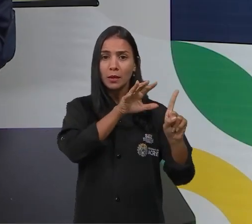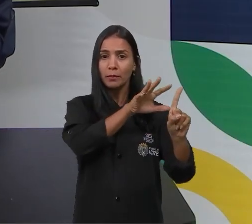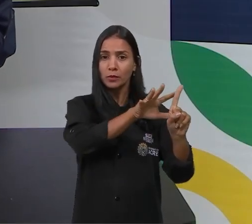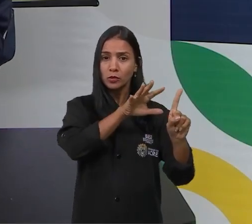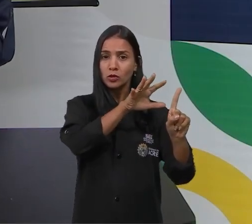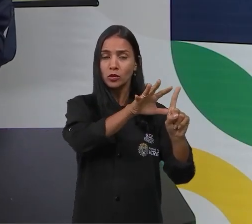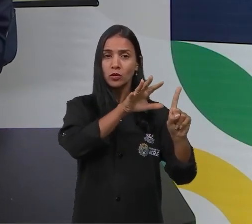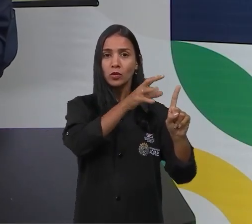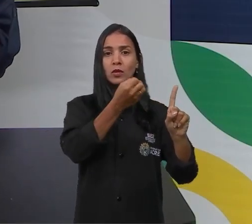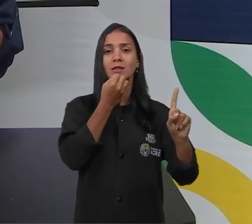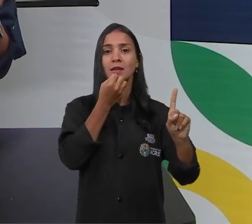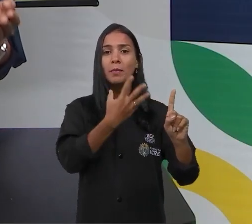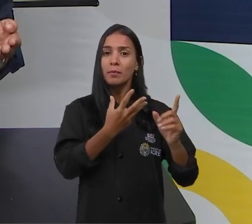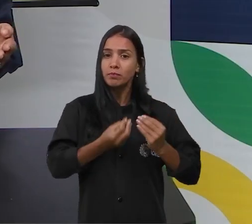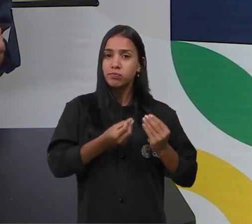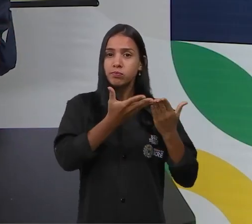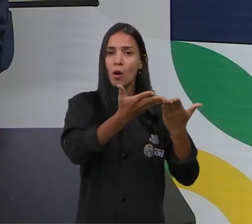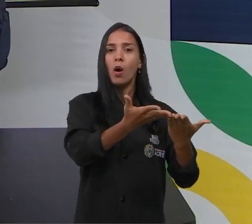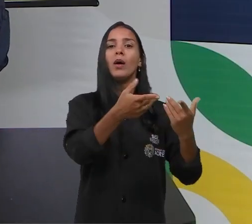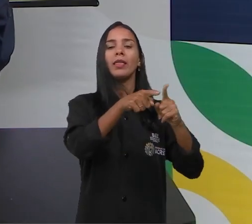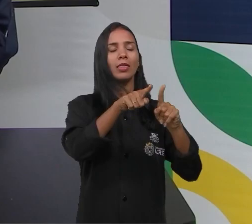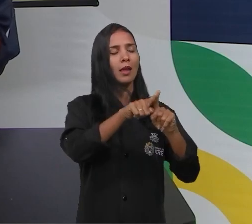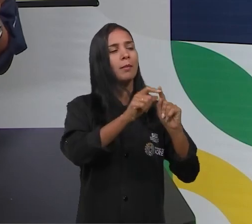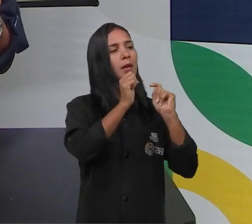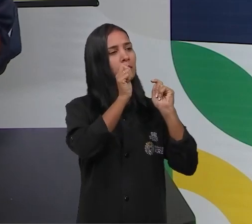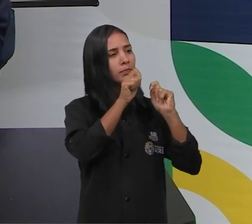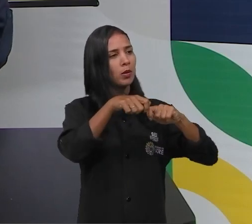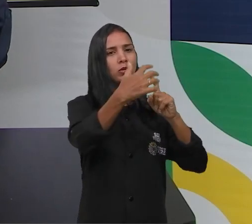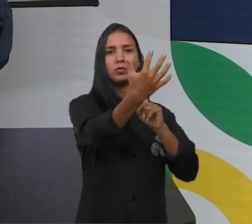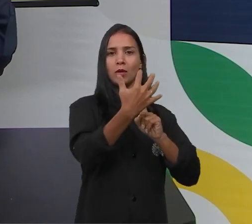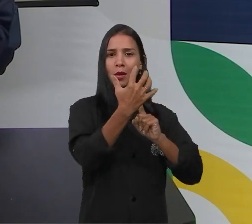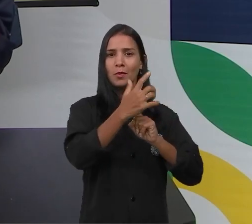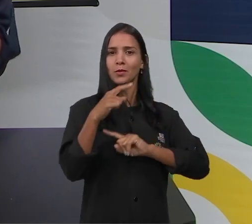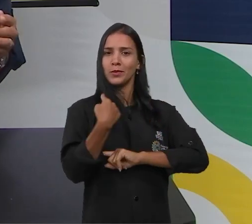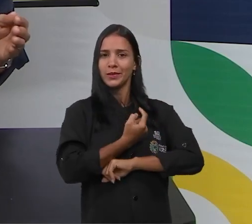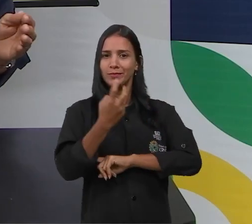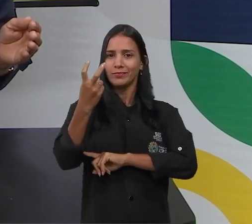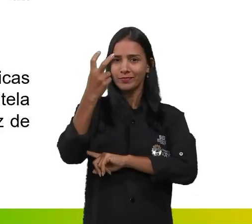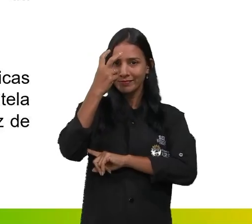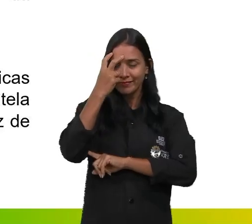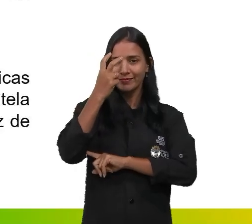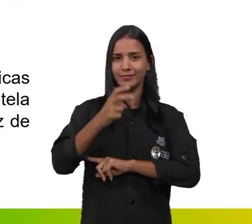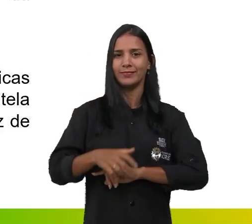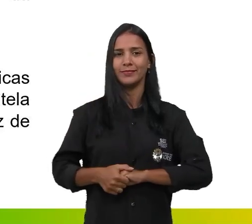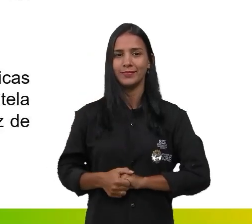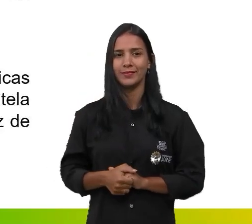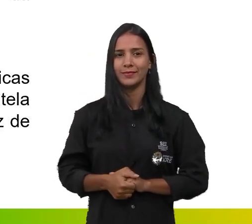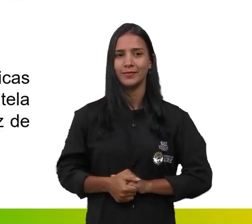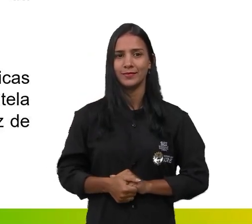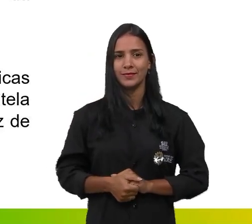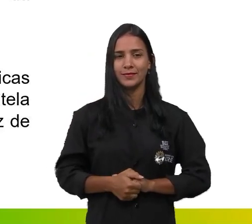pode oferecer contribuições àquela cultura que prevalece.